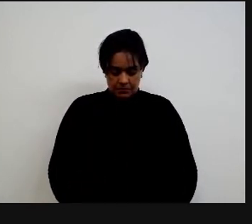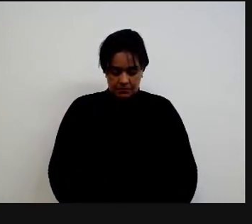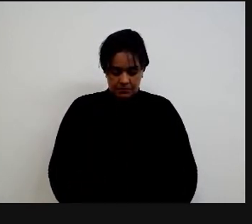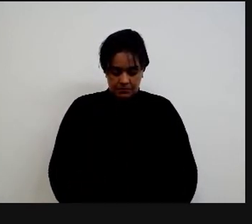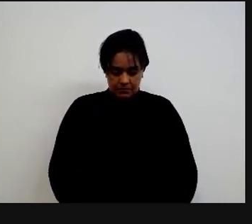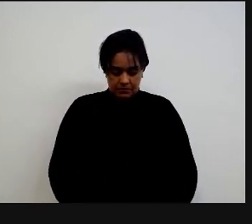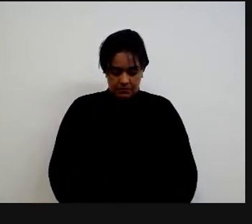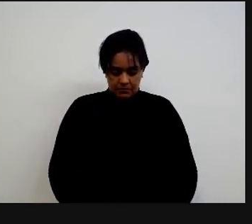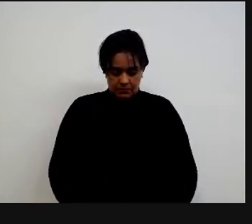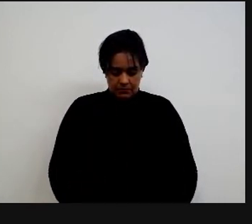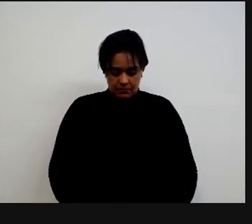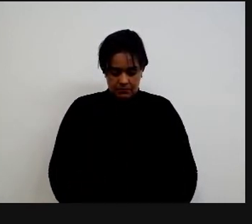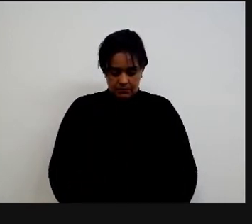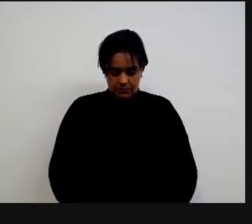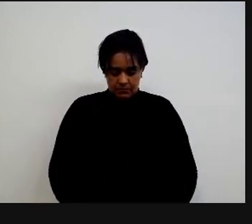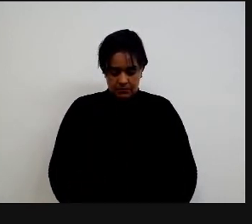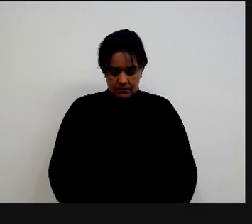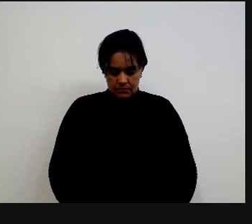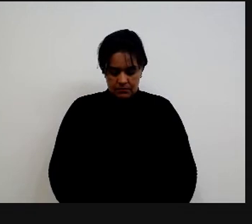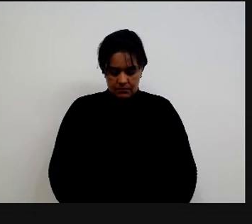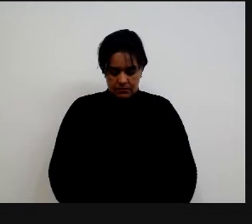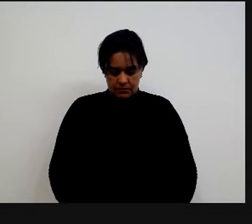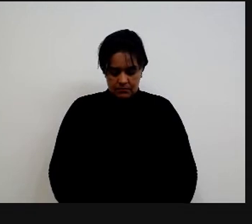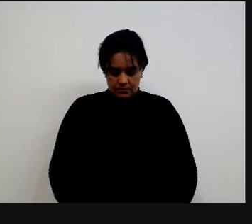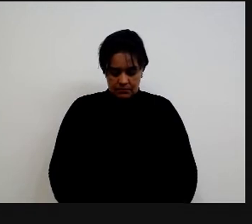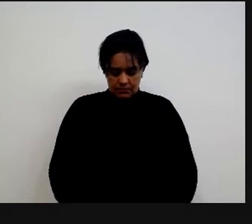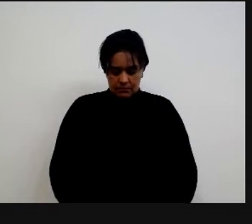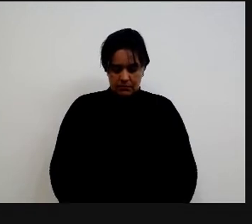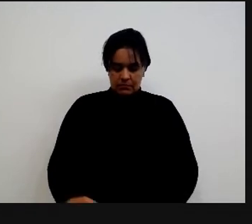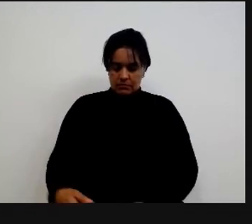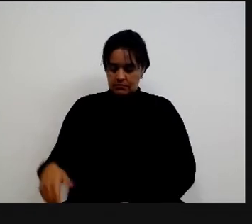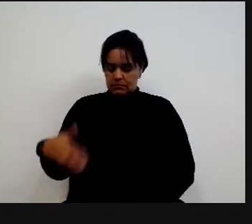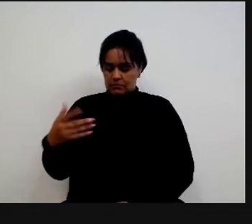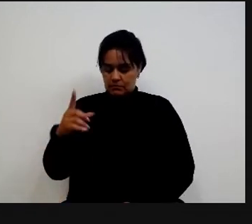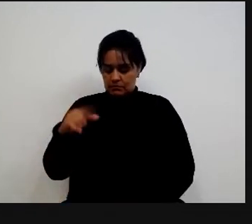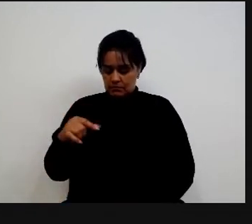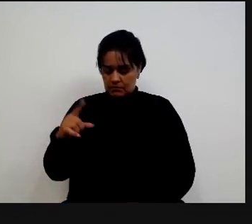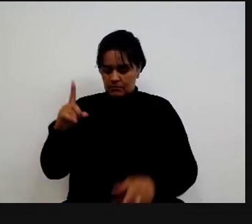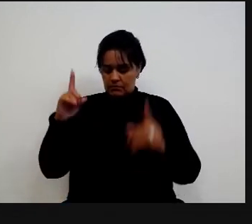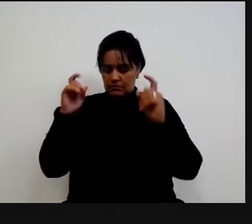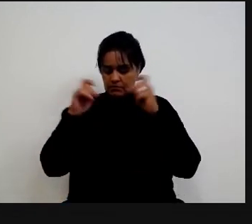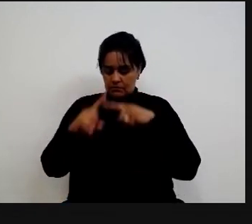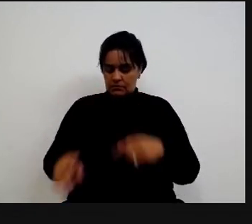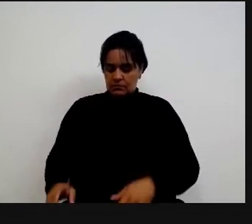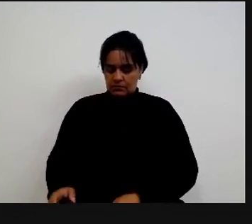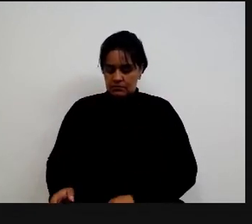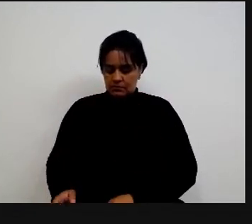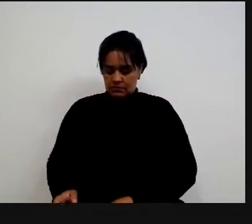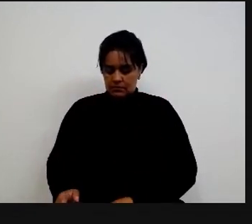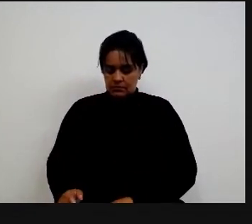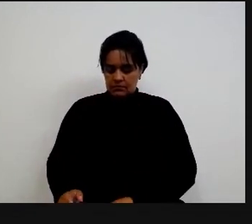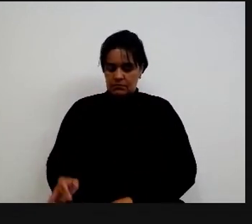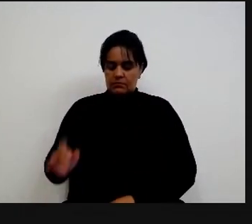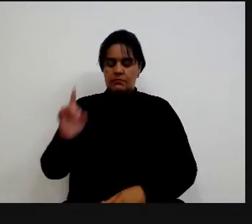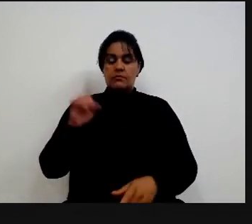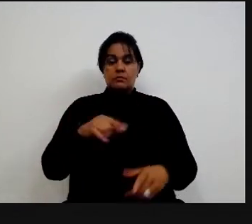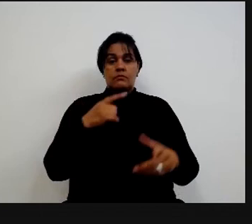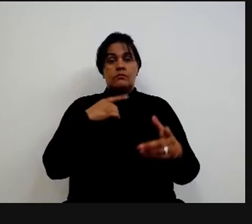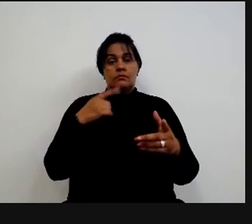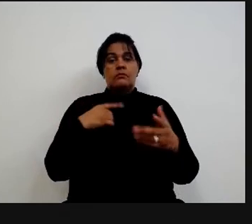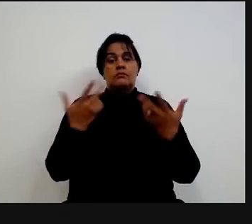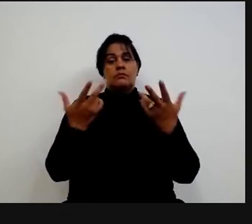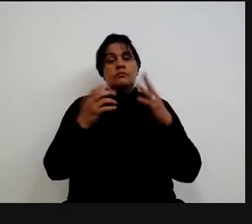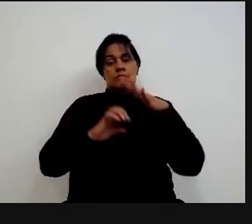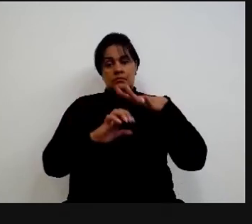uma experiência diferente. E aí é um desafio muito grande. Nós somos uma empresa pública, onde as contratações elas não